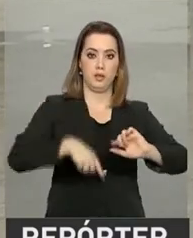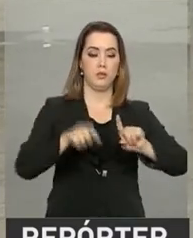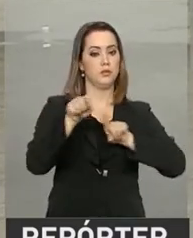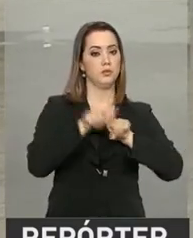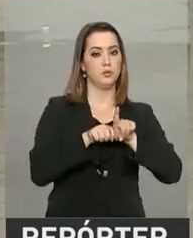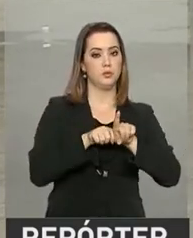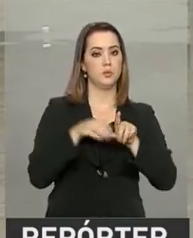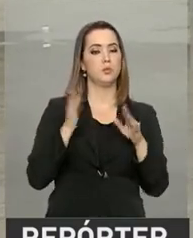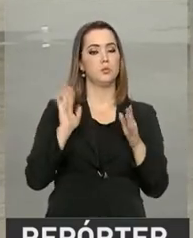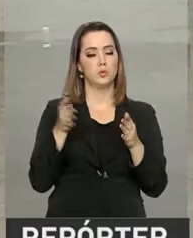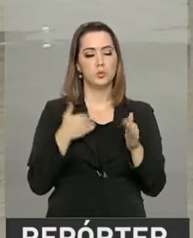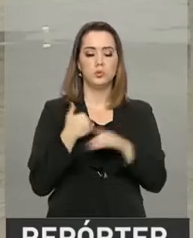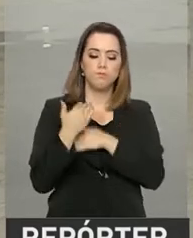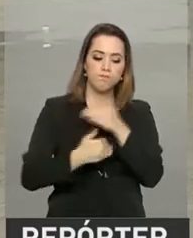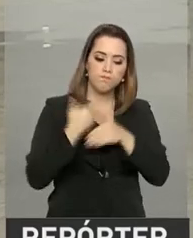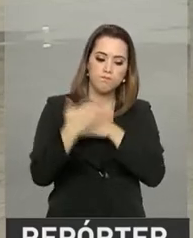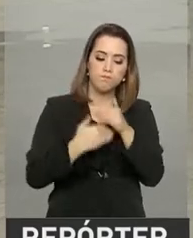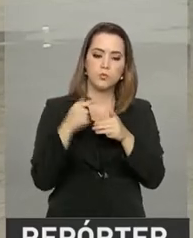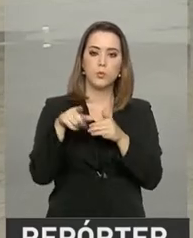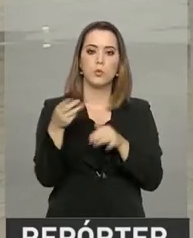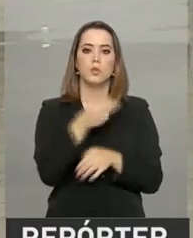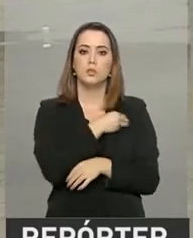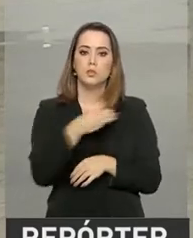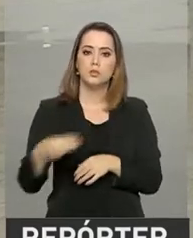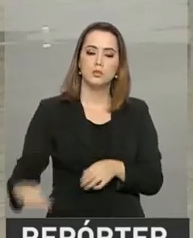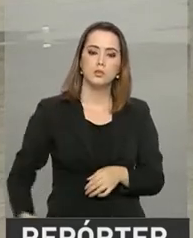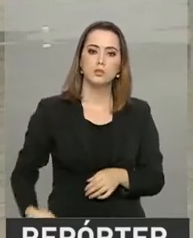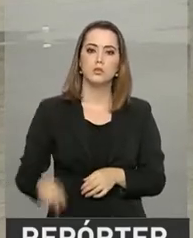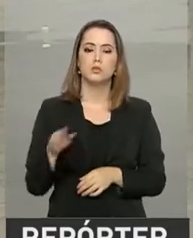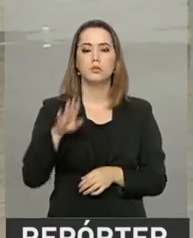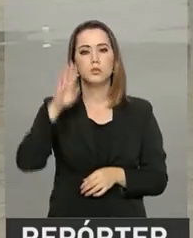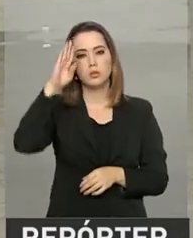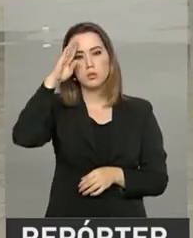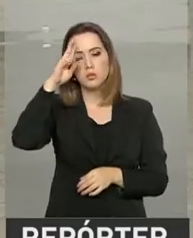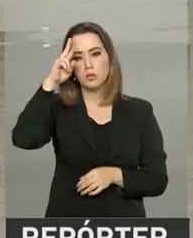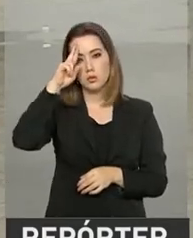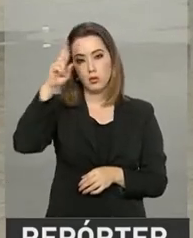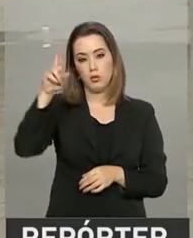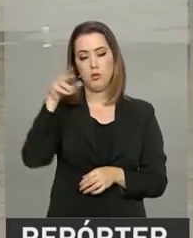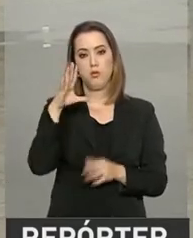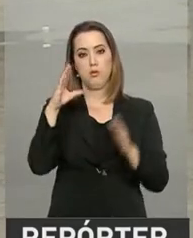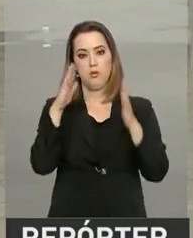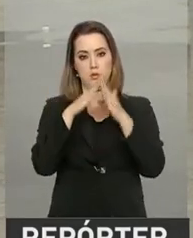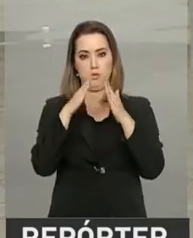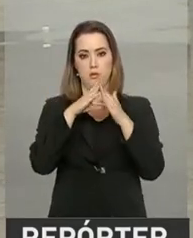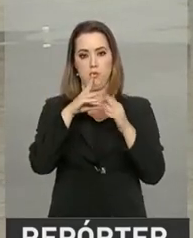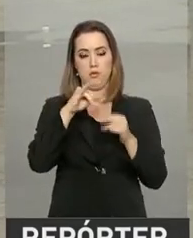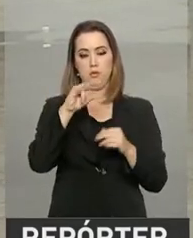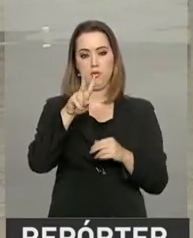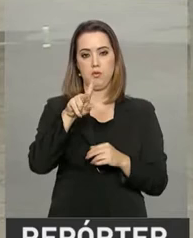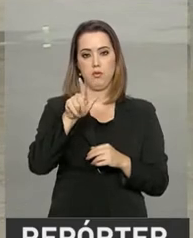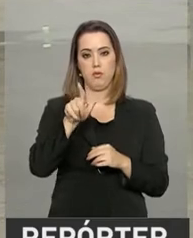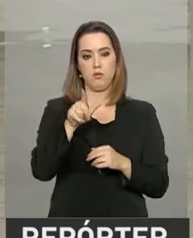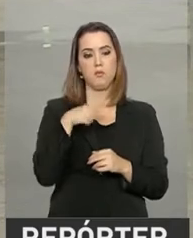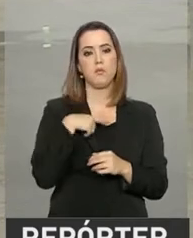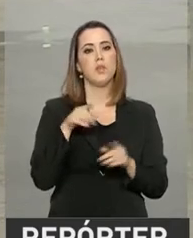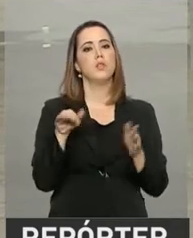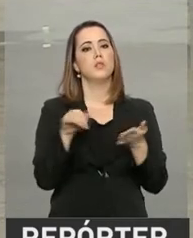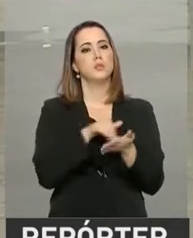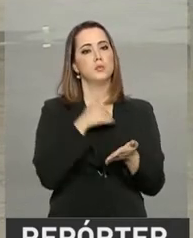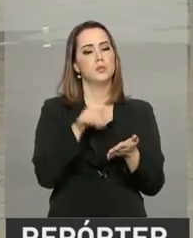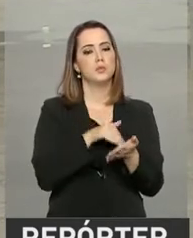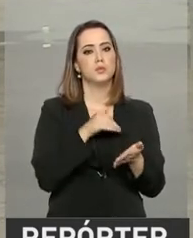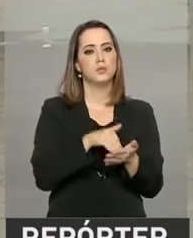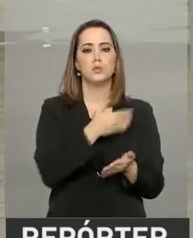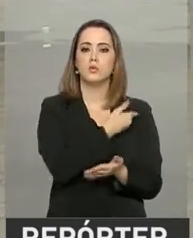prossegue em são paulo estão presentes os ministro chefe da casa civil eliseu padilha o secretário de governo geddel